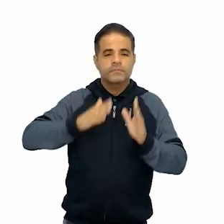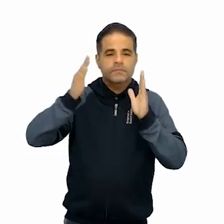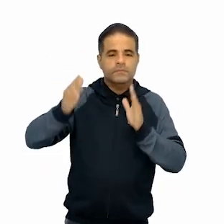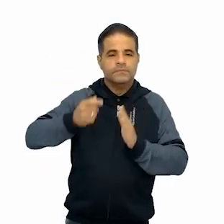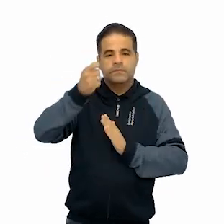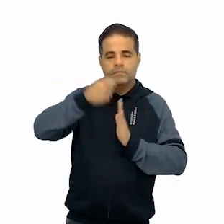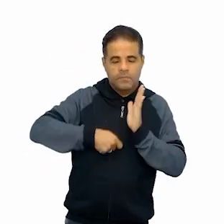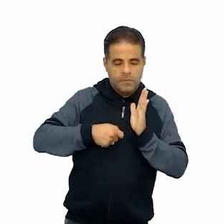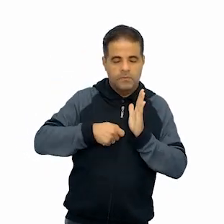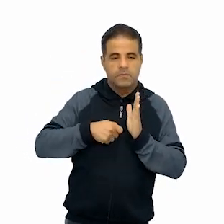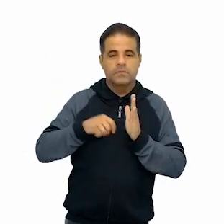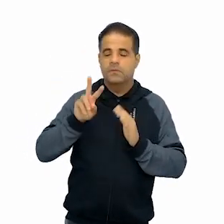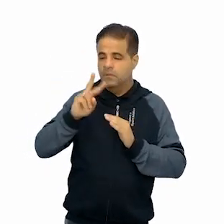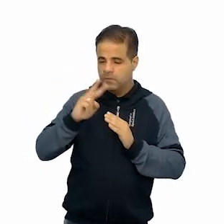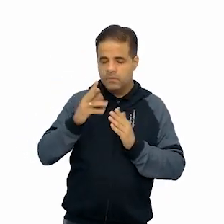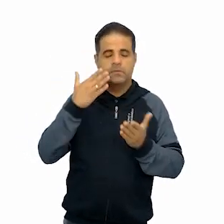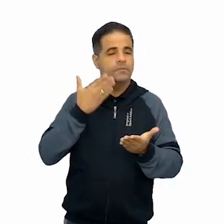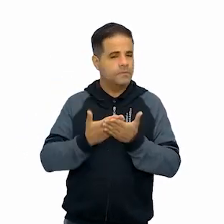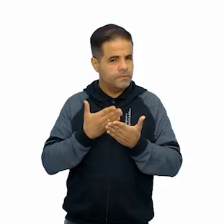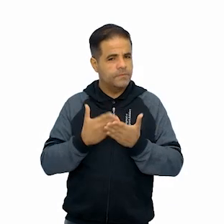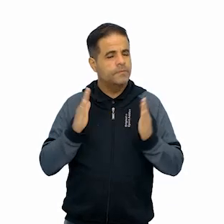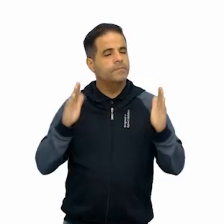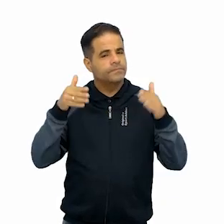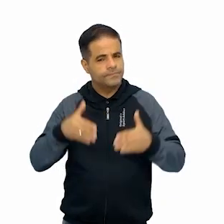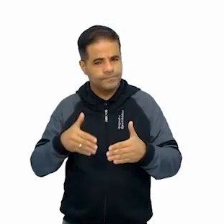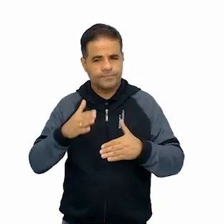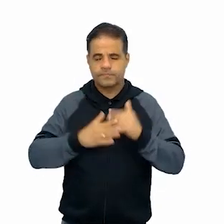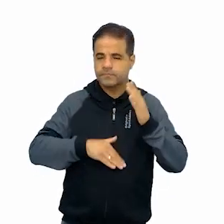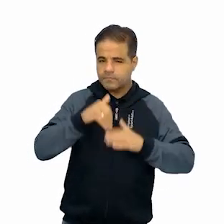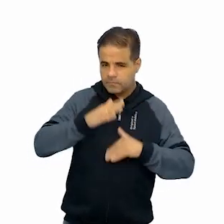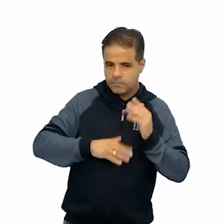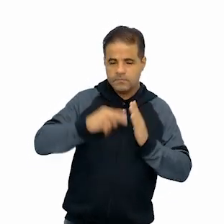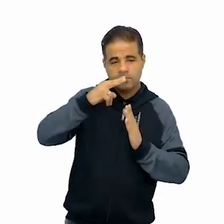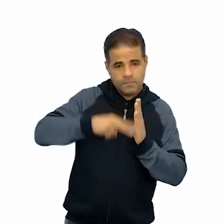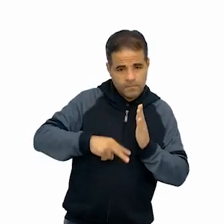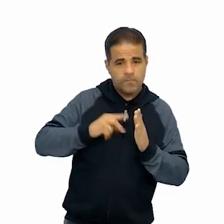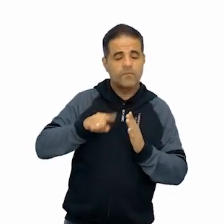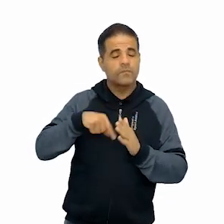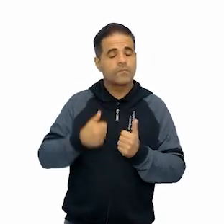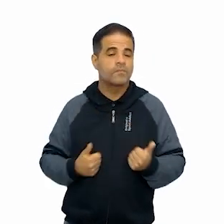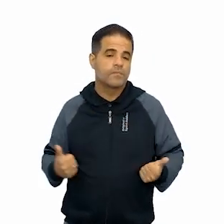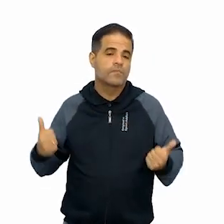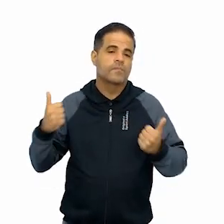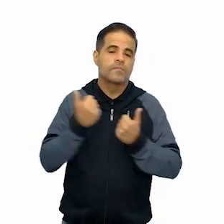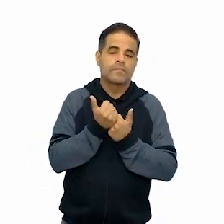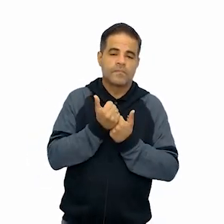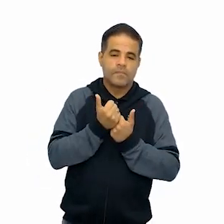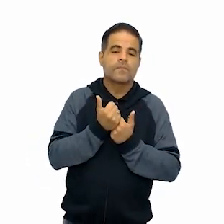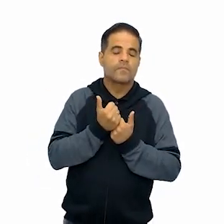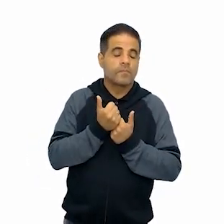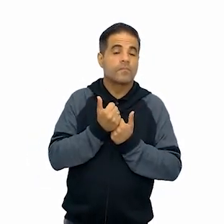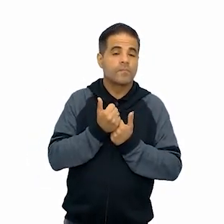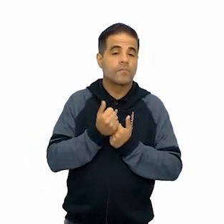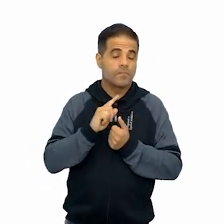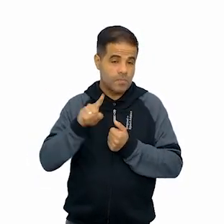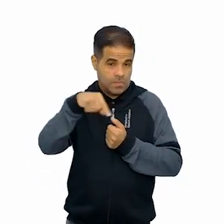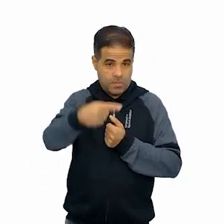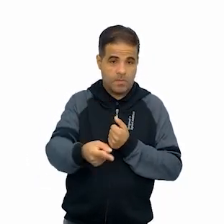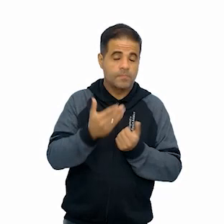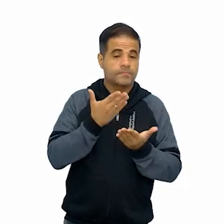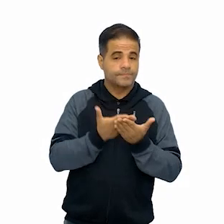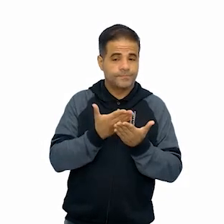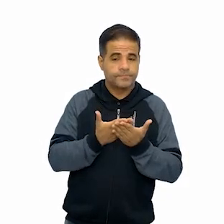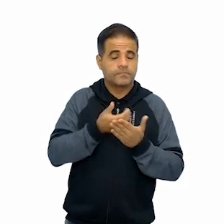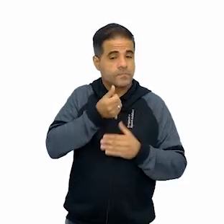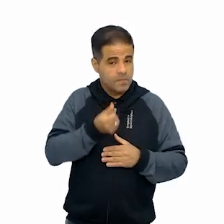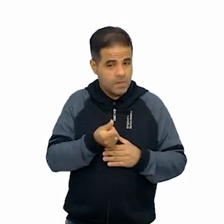escrita. Ambas as aulas com foco em práticas de leitura que apoiam a produção escrita. Na aula 6, tem